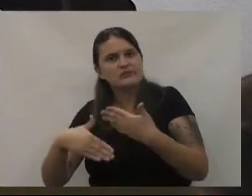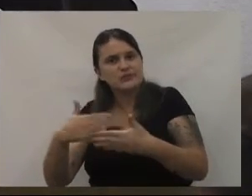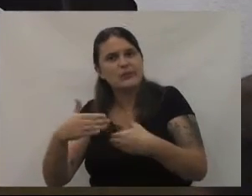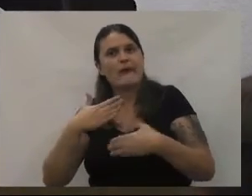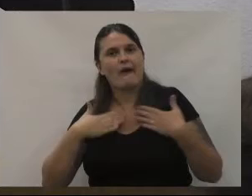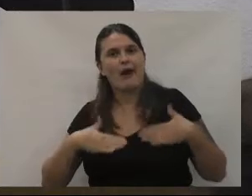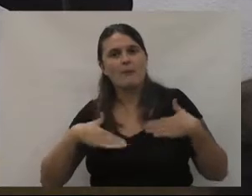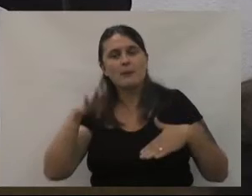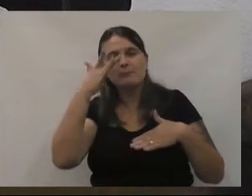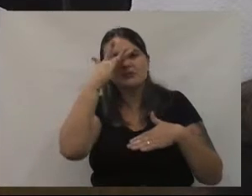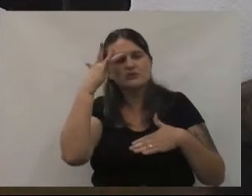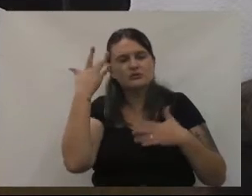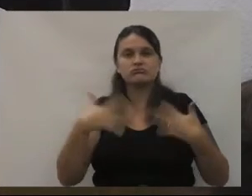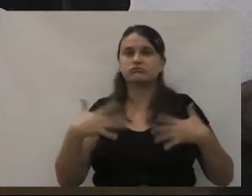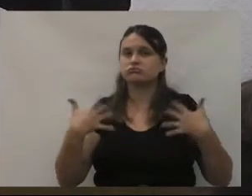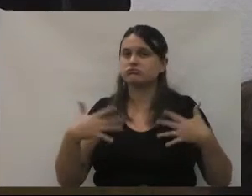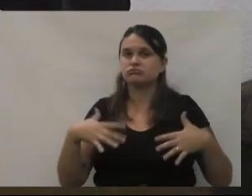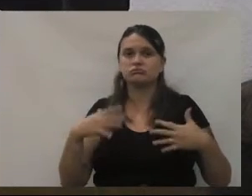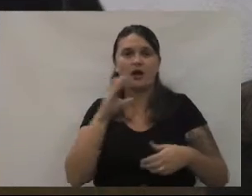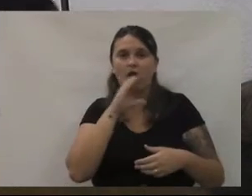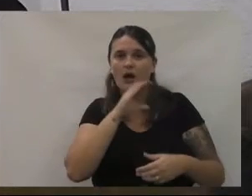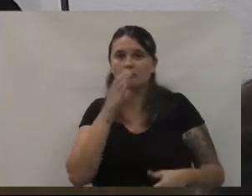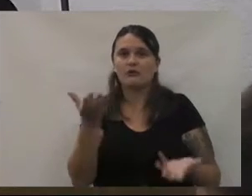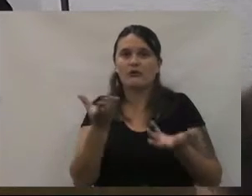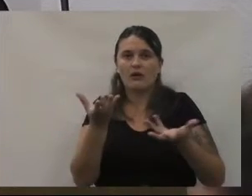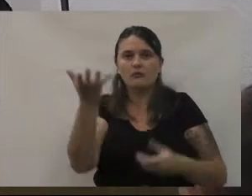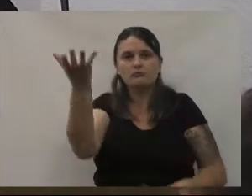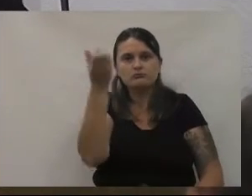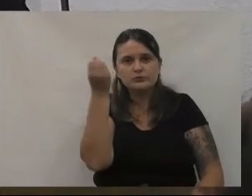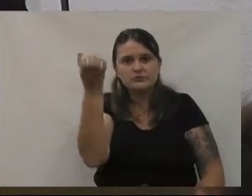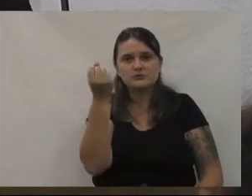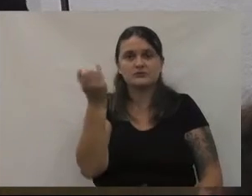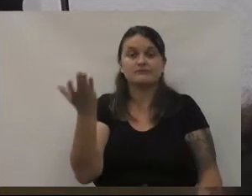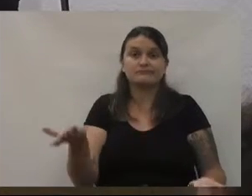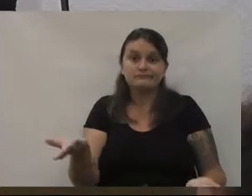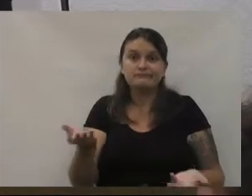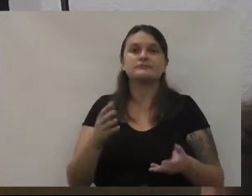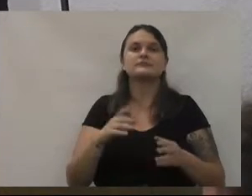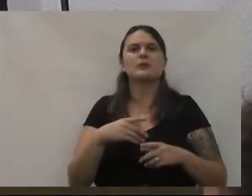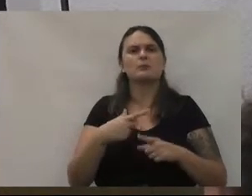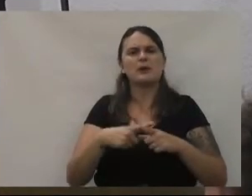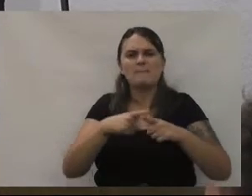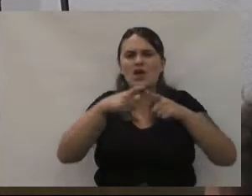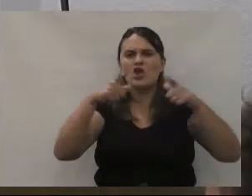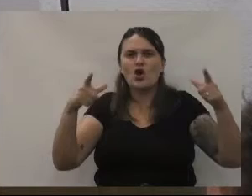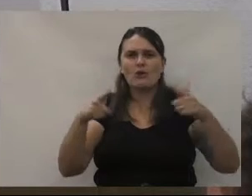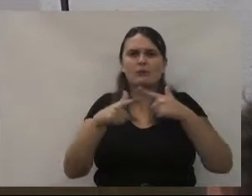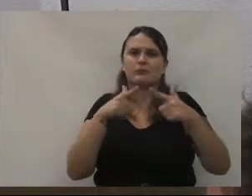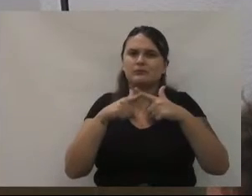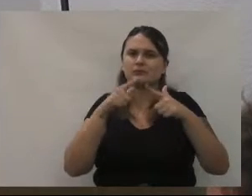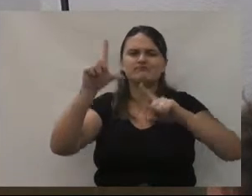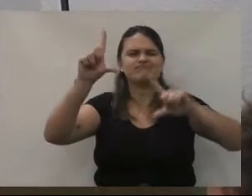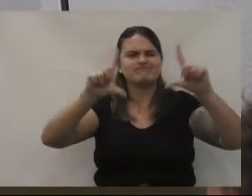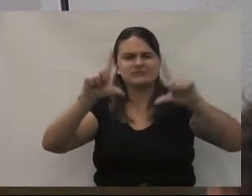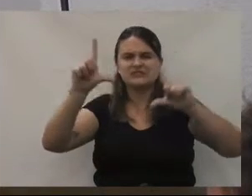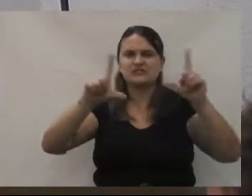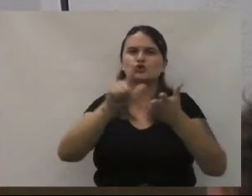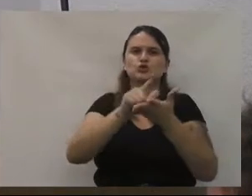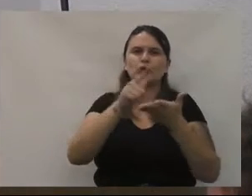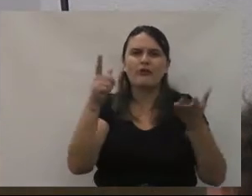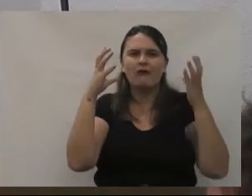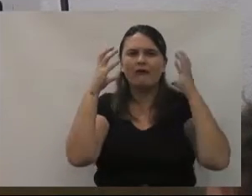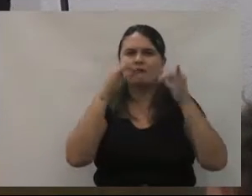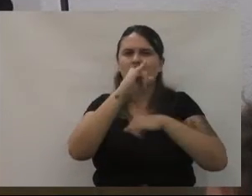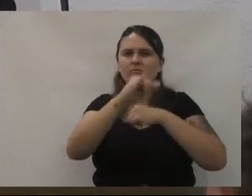o desespero e a falta de informação mesmo. O grande problema nosso é que a grande mídia vestiu a camisa de